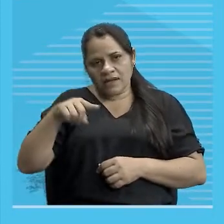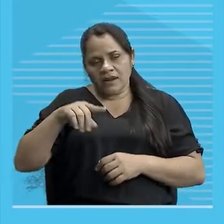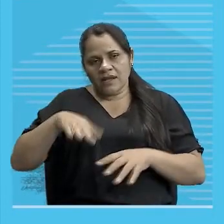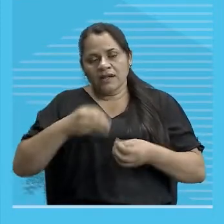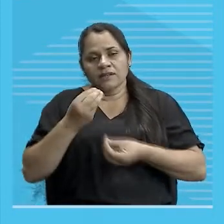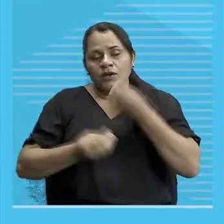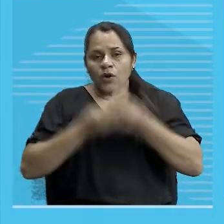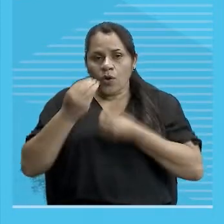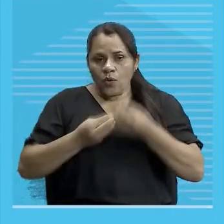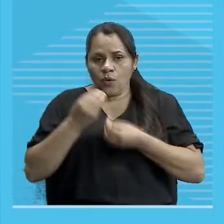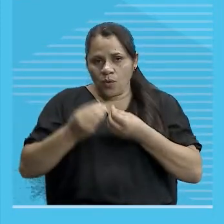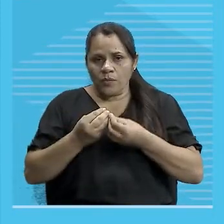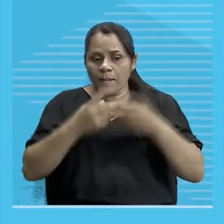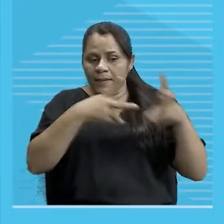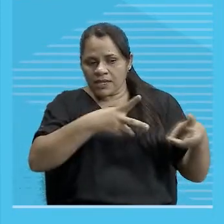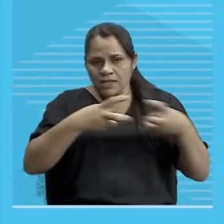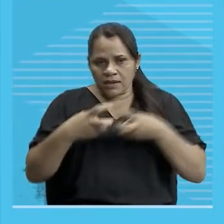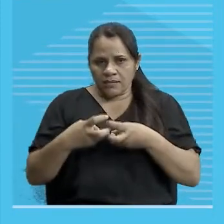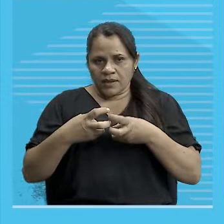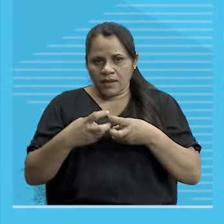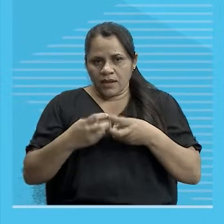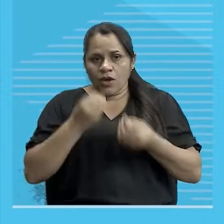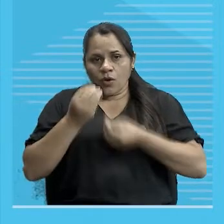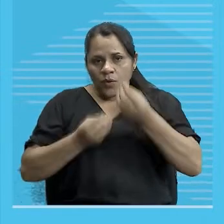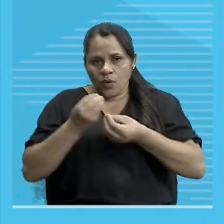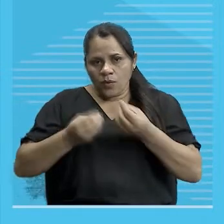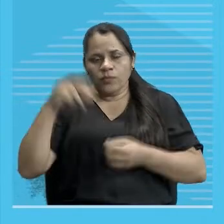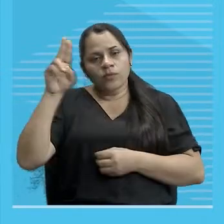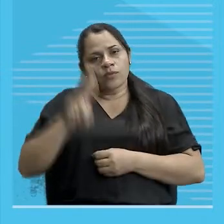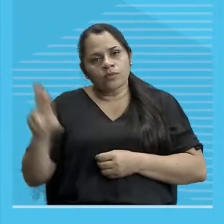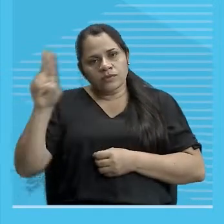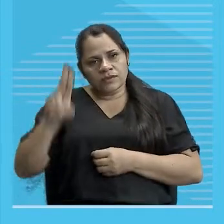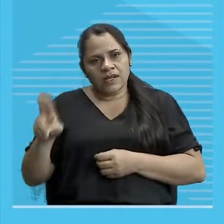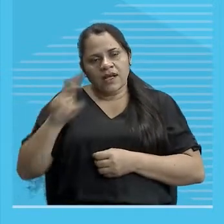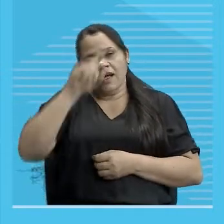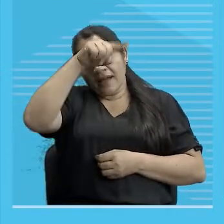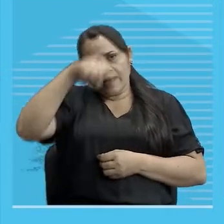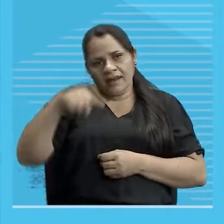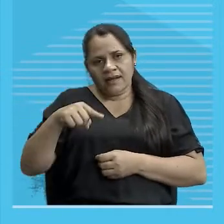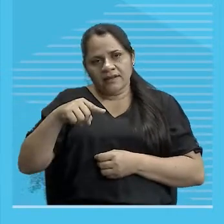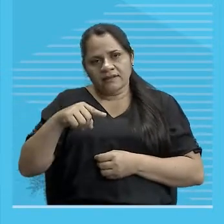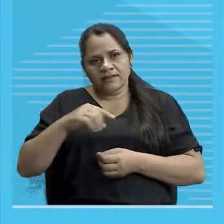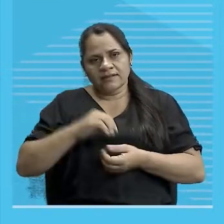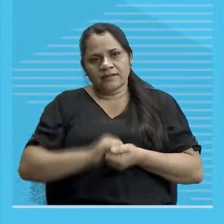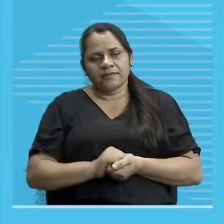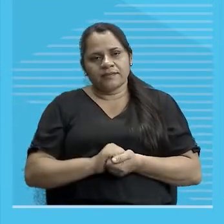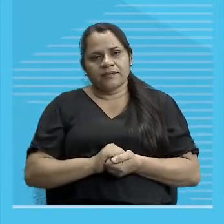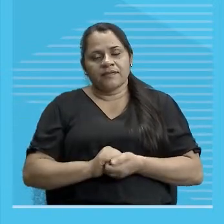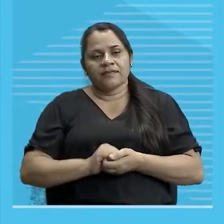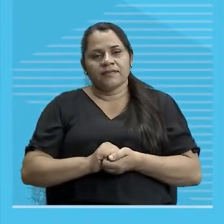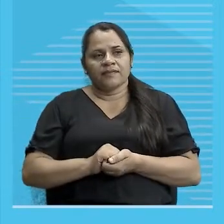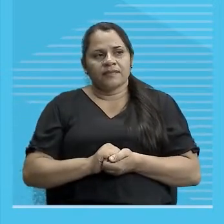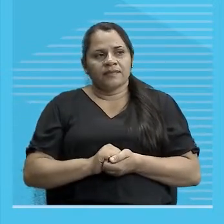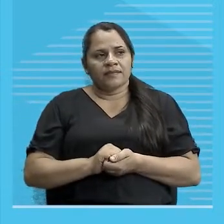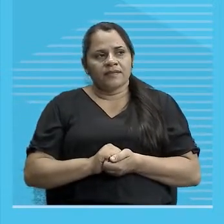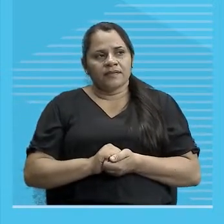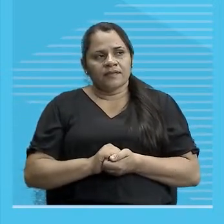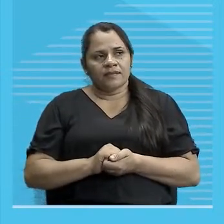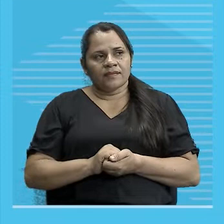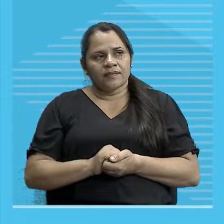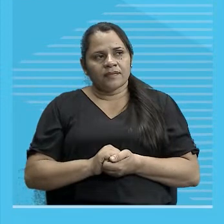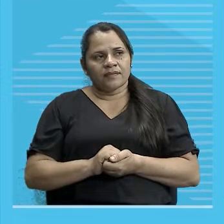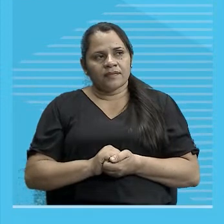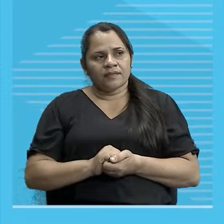essas situações. Eu disse que a gente tem super dicas aqui na nossa aula de hoje, né? Então fique aí ligadinho, querido estudante do